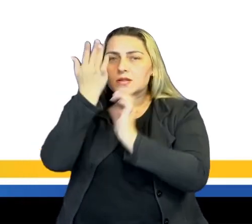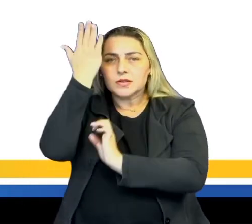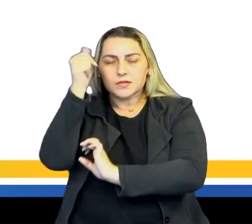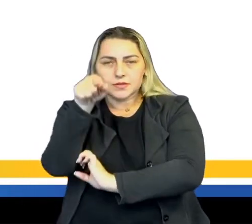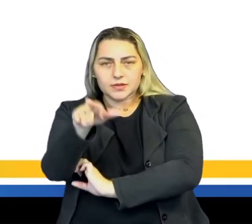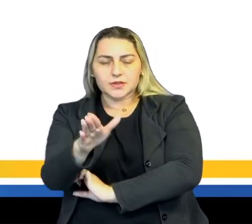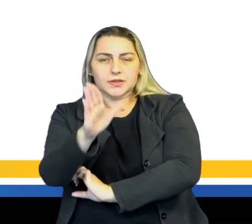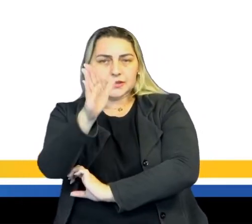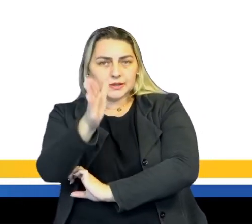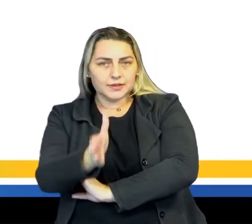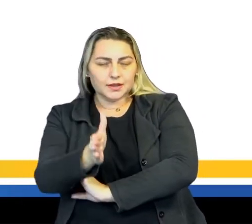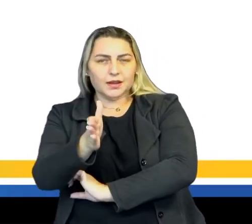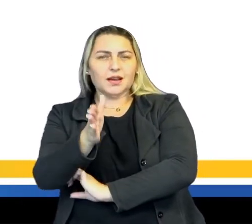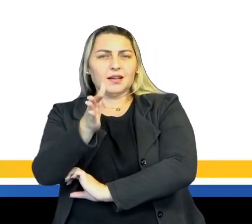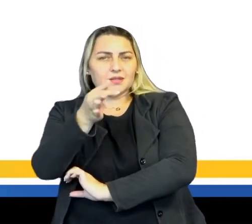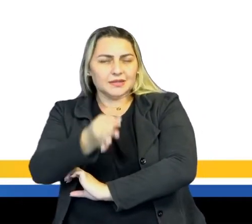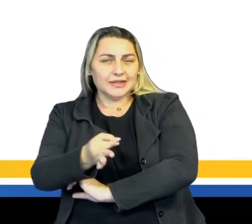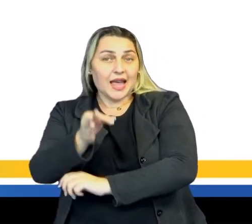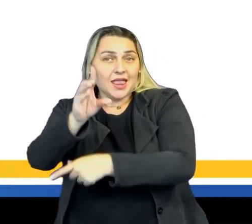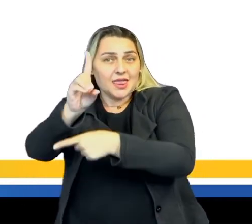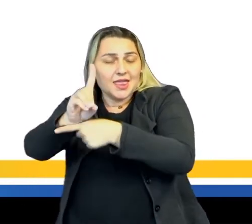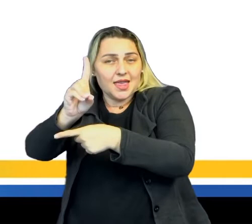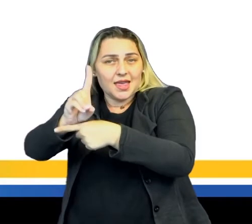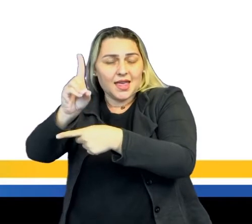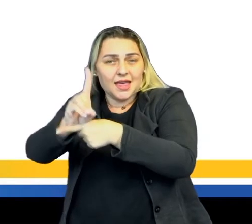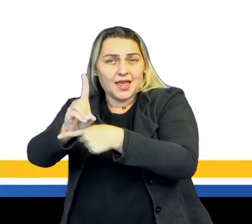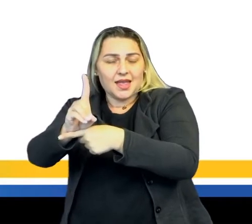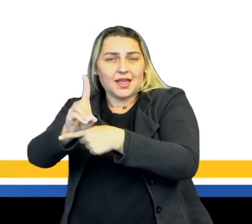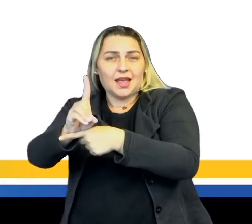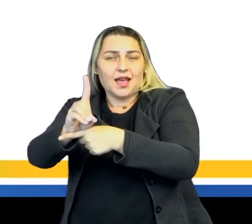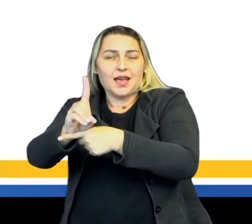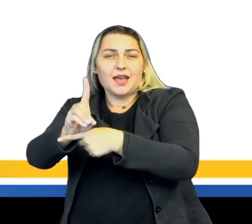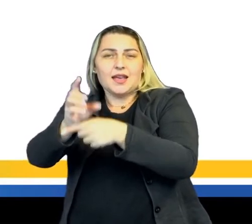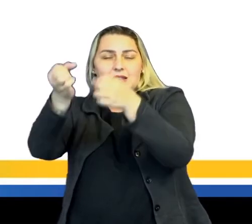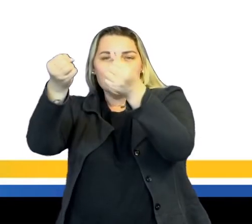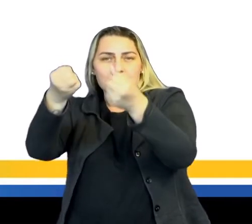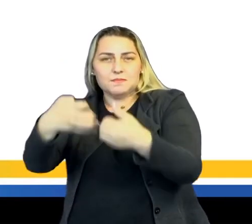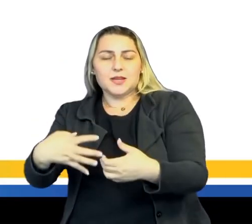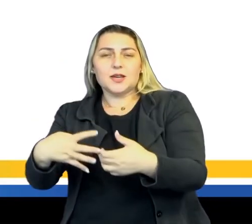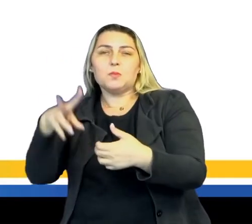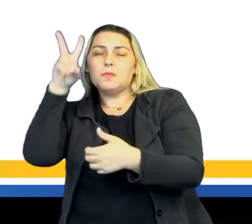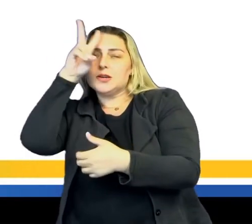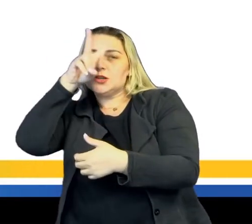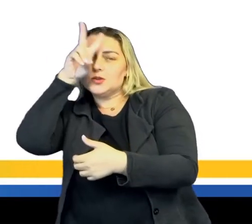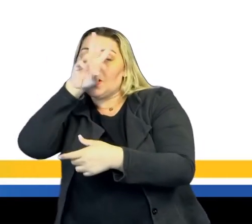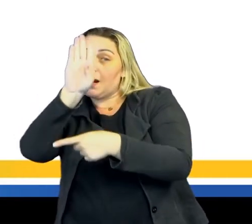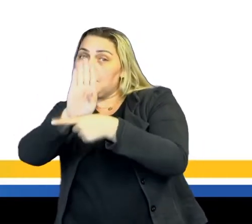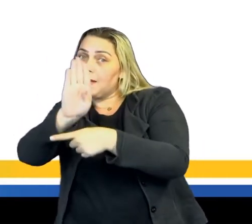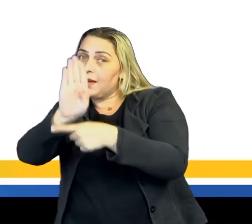sabe que essa é a letra D, conta uma história.